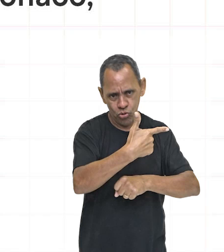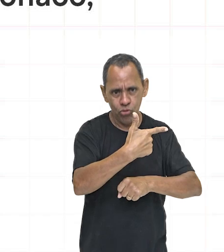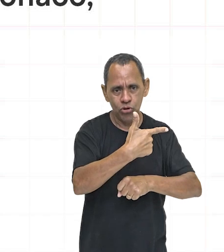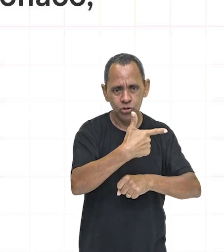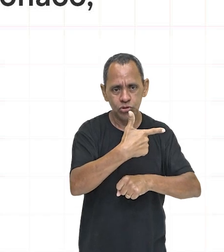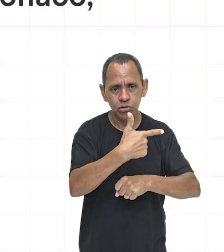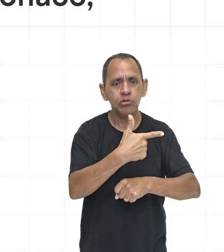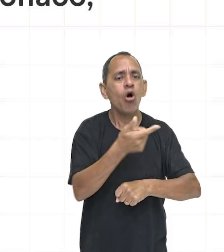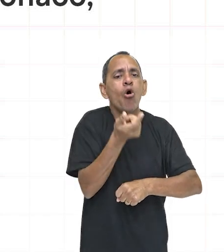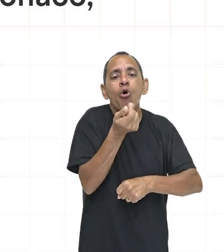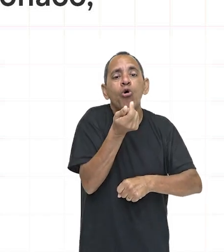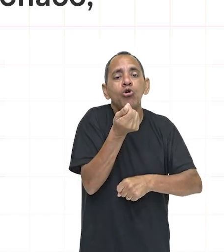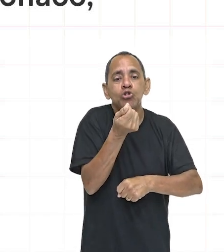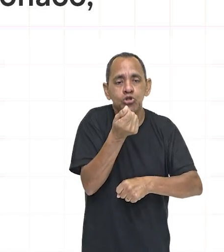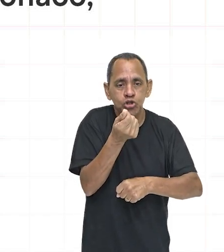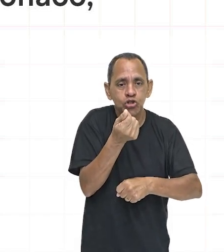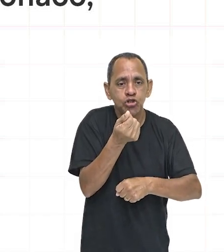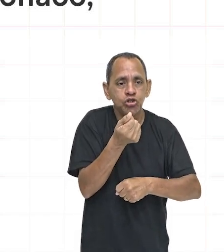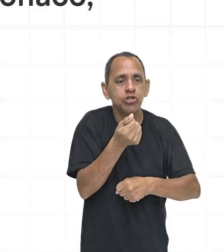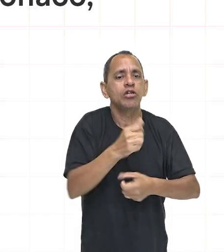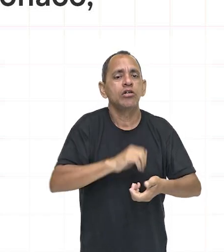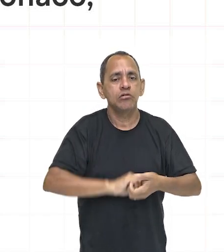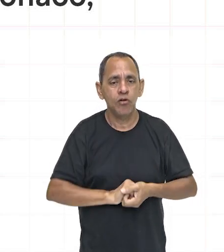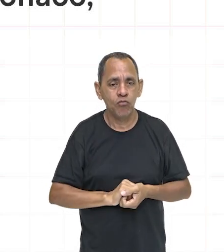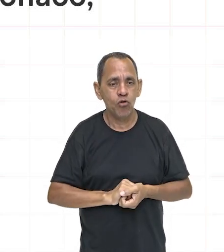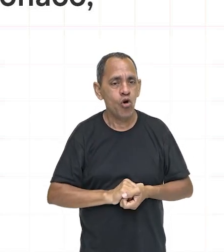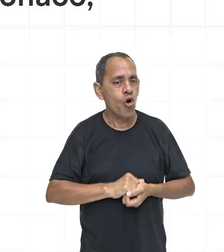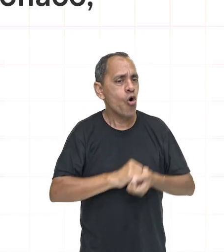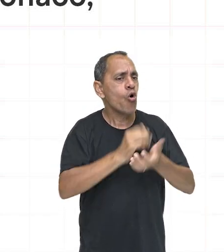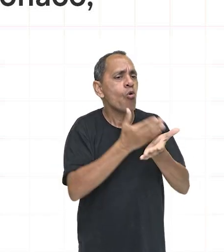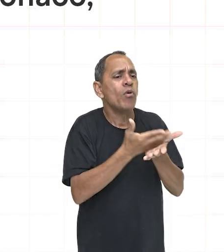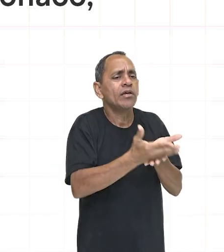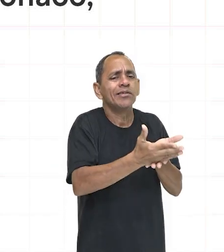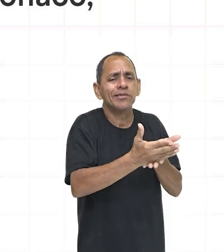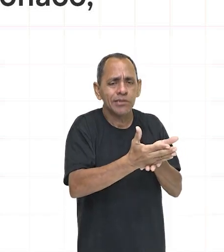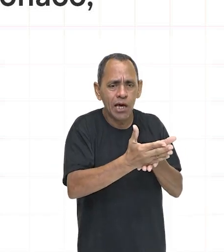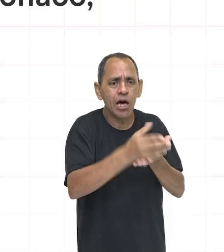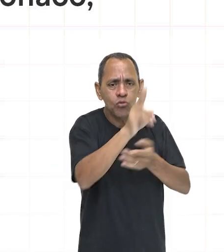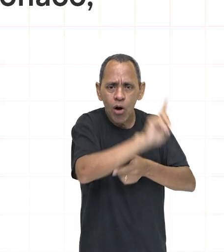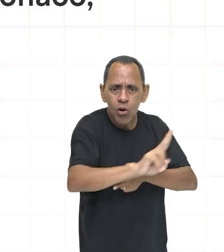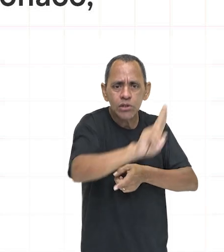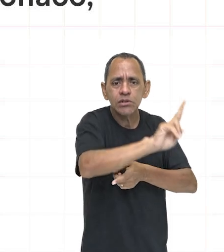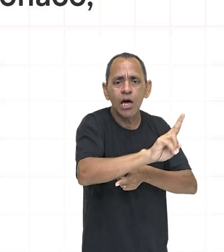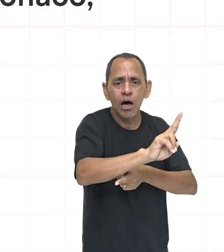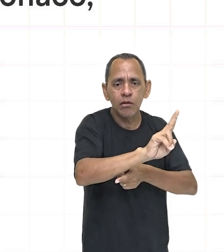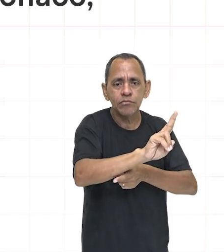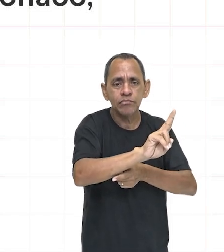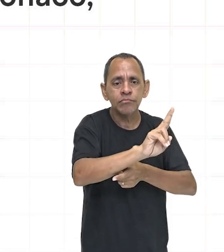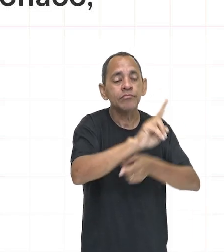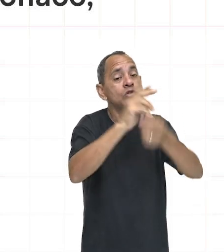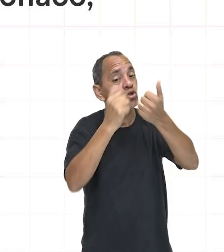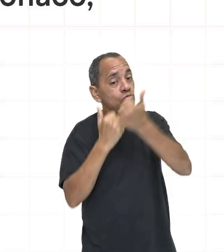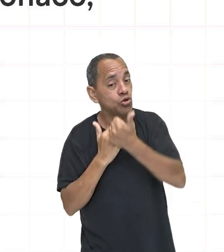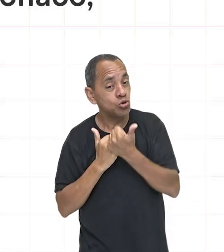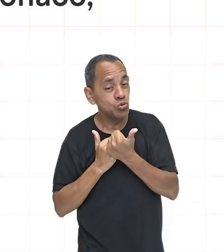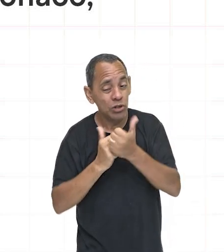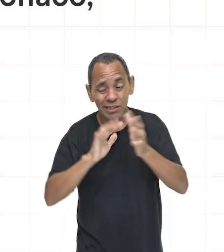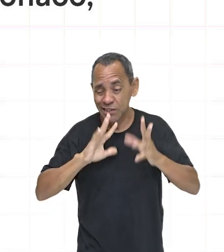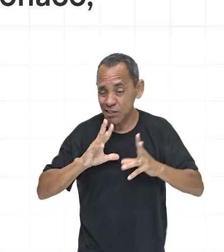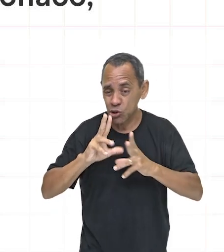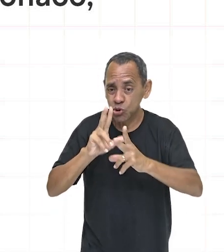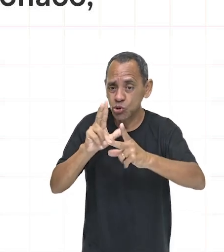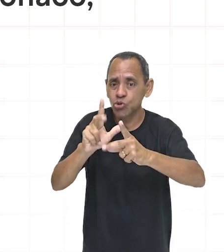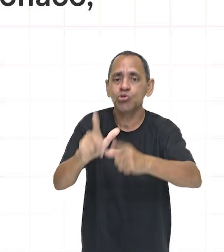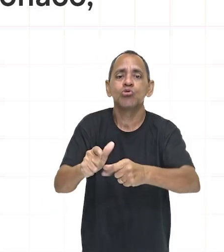euro, eles foram lançadas em circulação. E isso acabou substituindo todas as